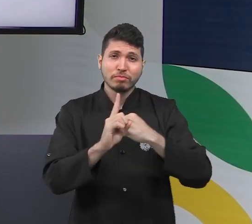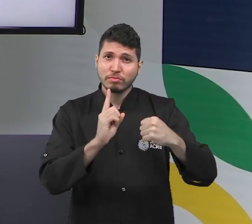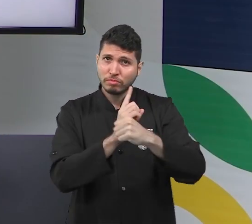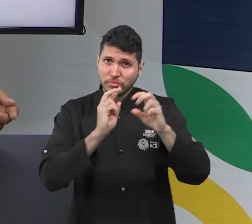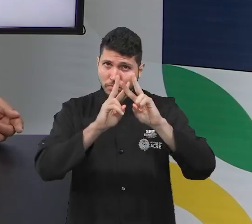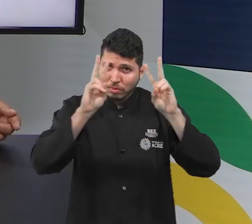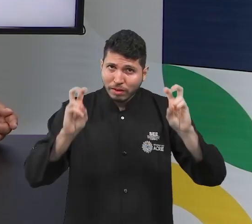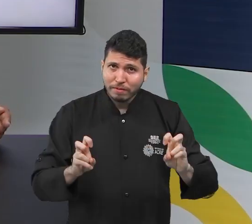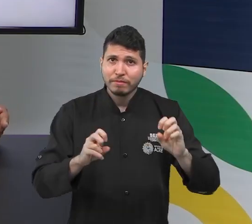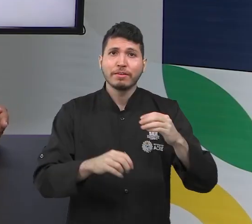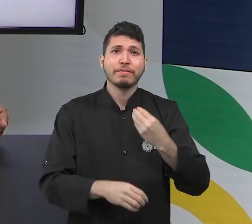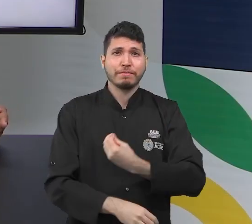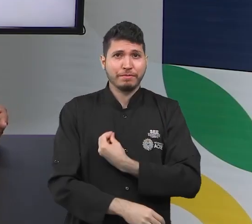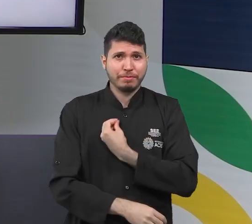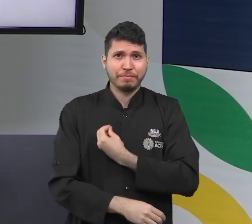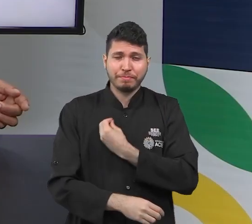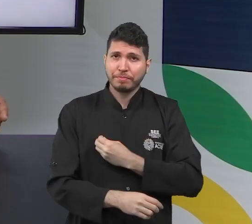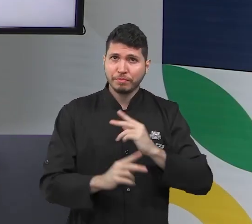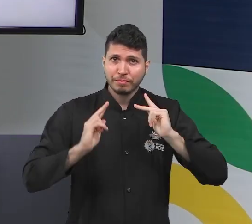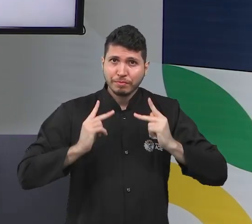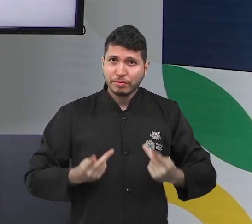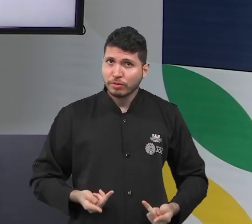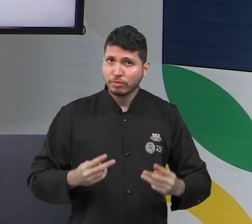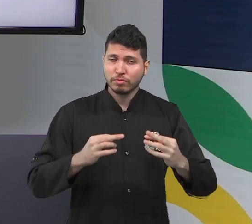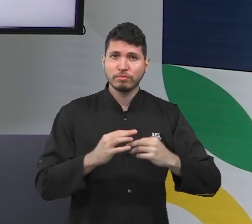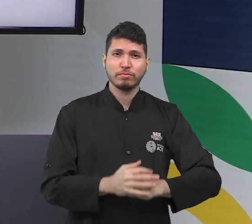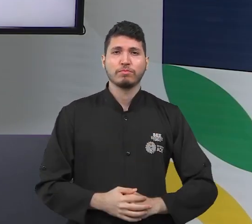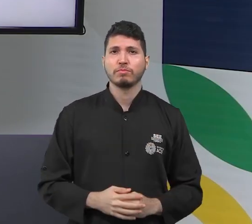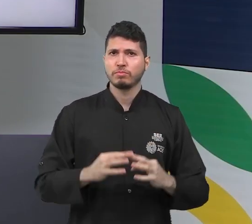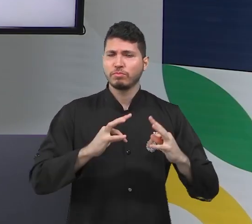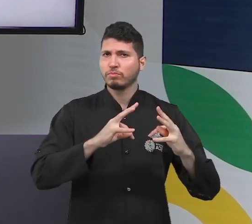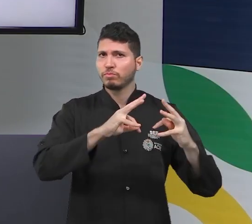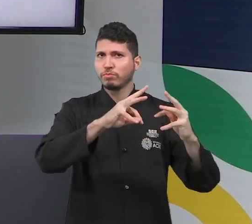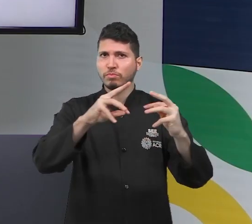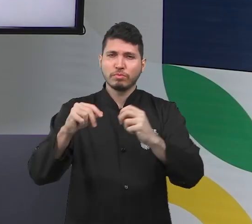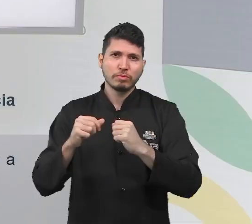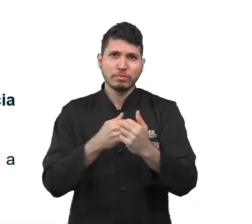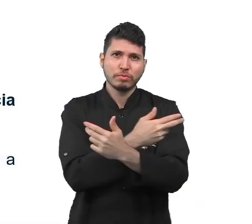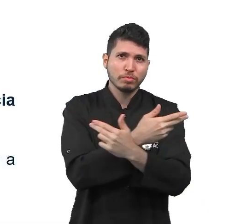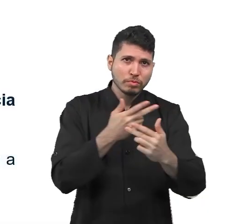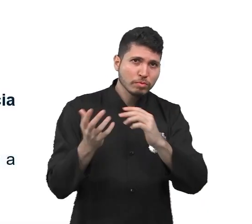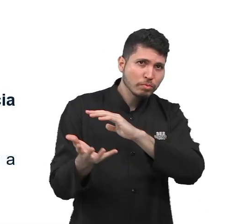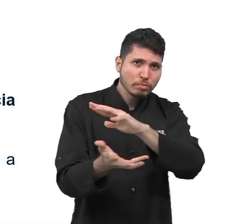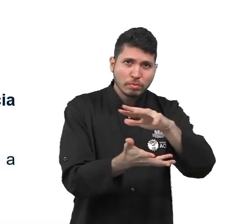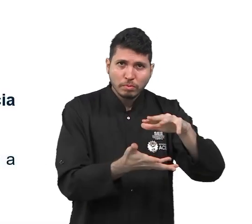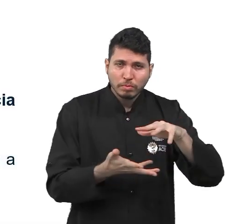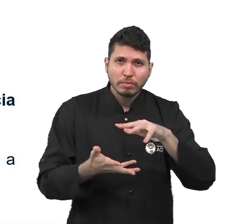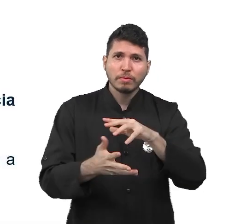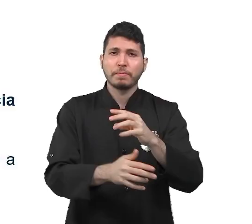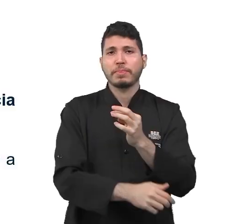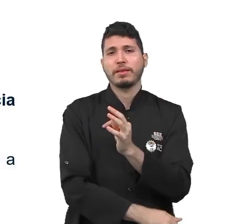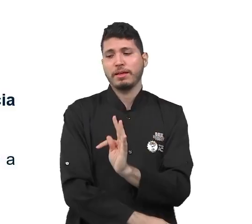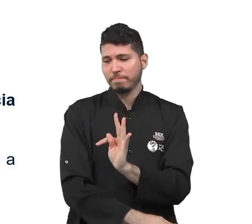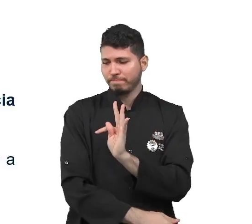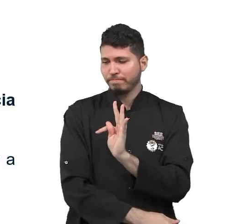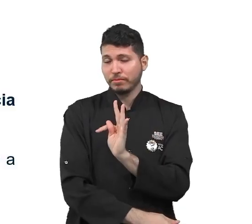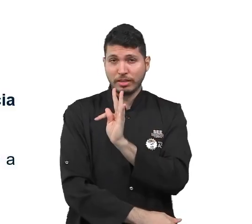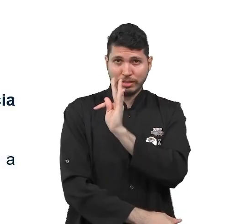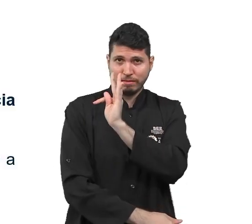humana e sobre o meio ambiente, sobre todas as coisas. Agora, a técnica